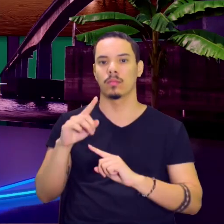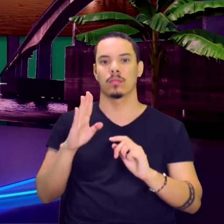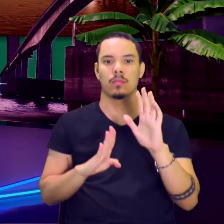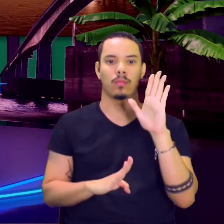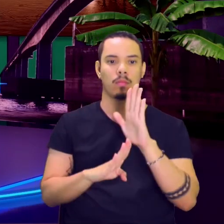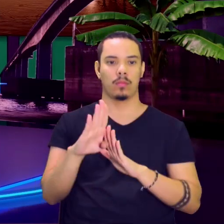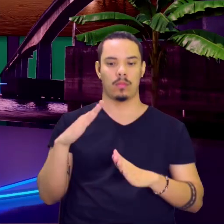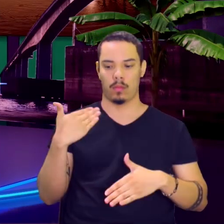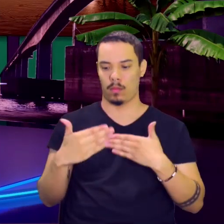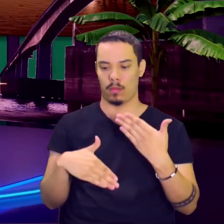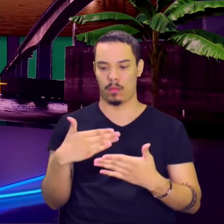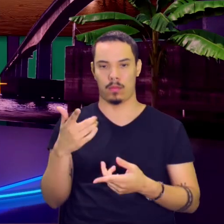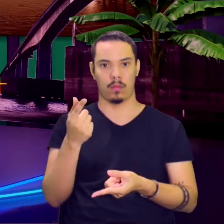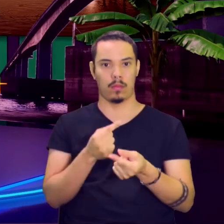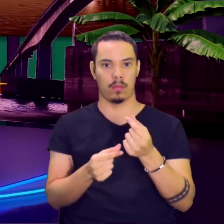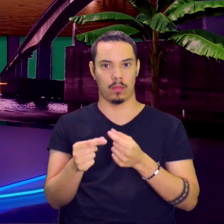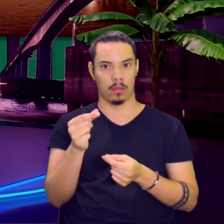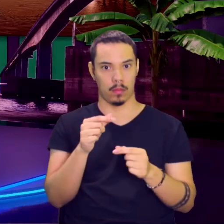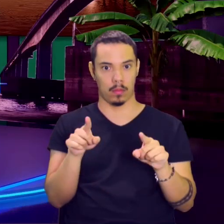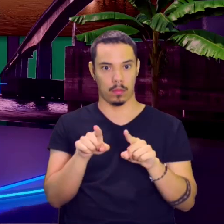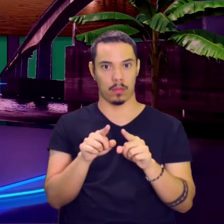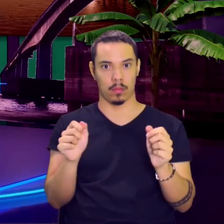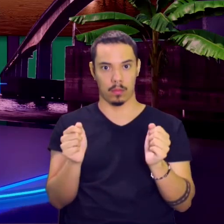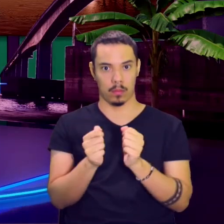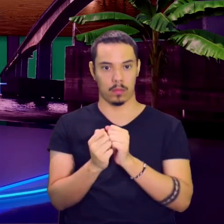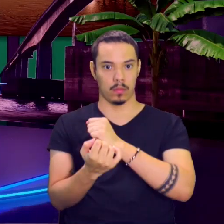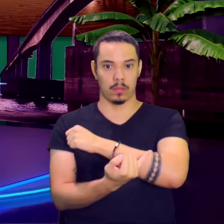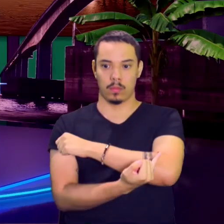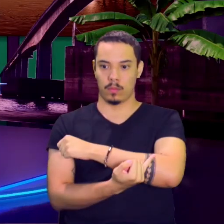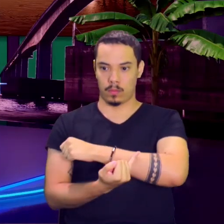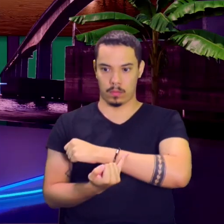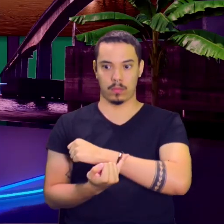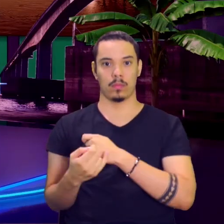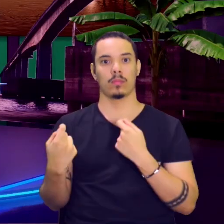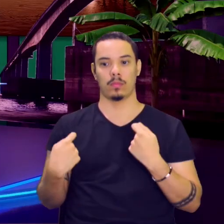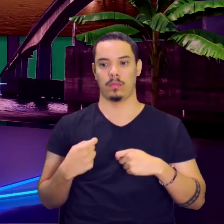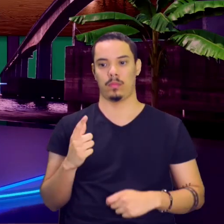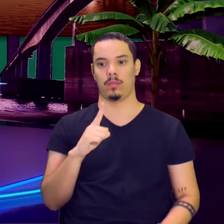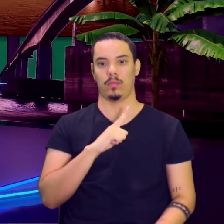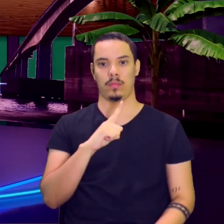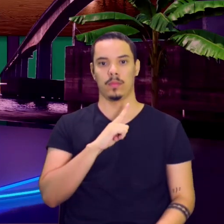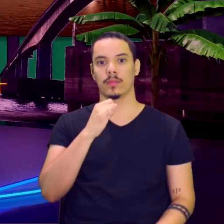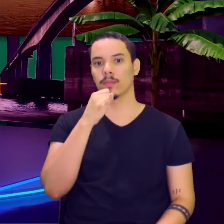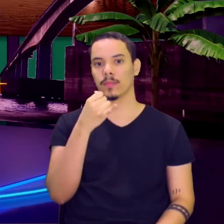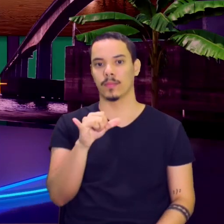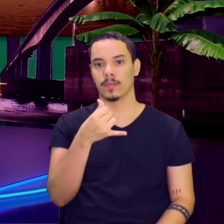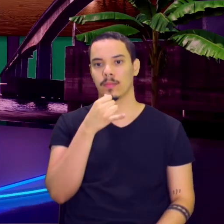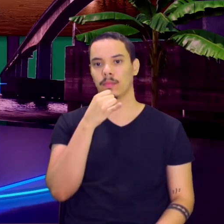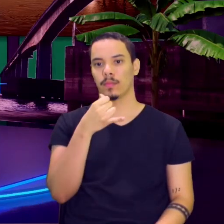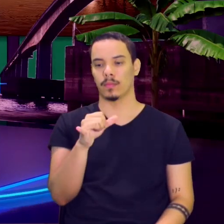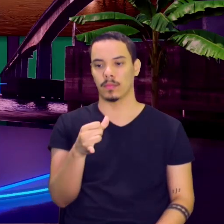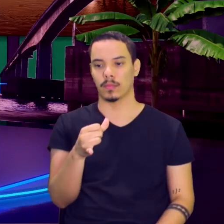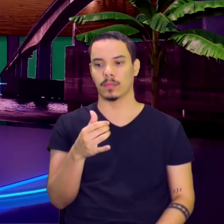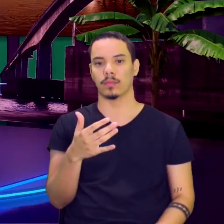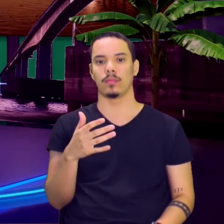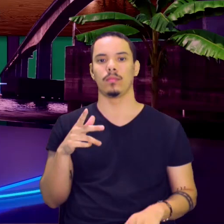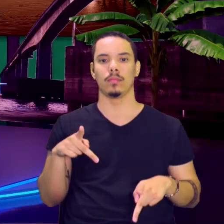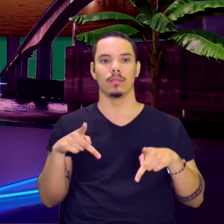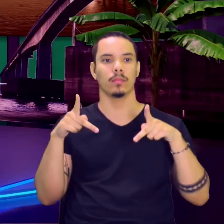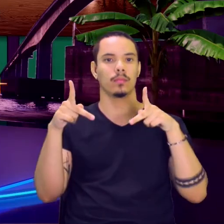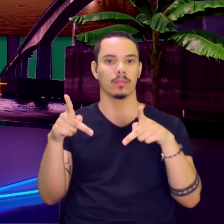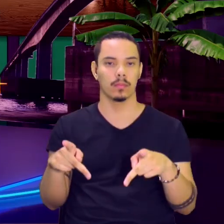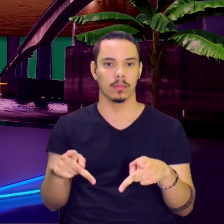Essa logística aliada à infraestrutura que deve se ter. Energia, né? Energia, ponte, infraestrutura, né? Energia,